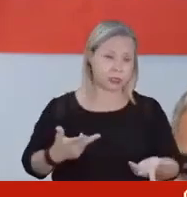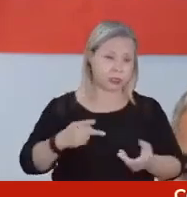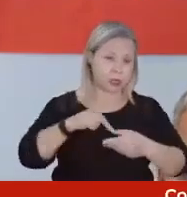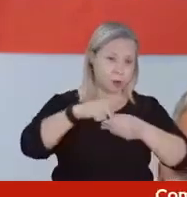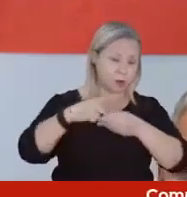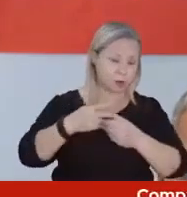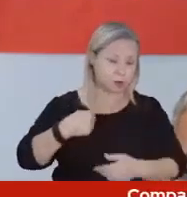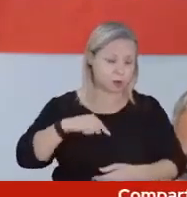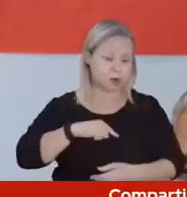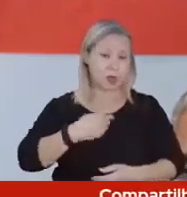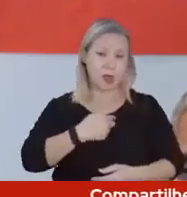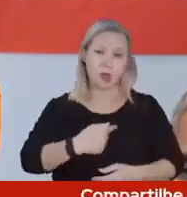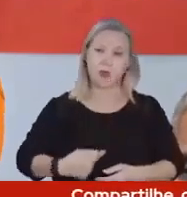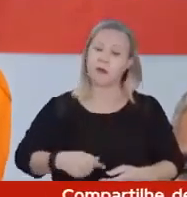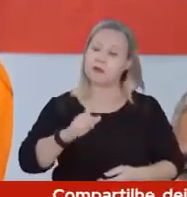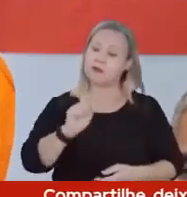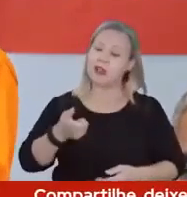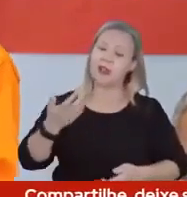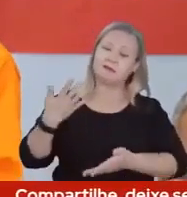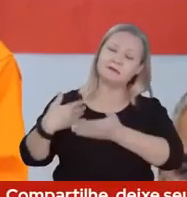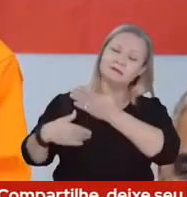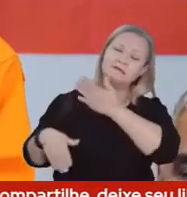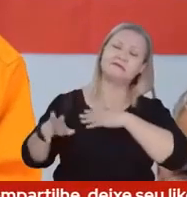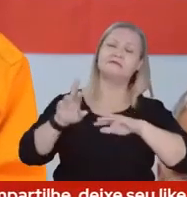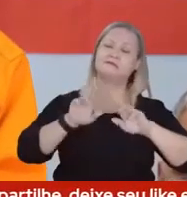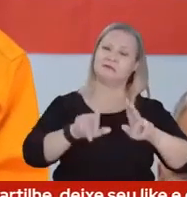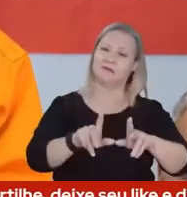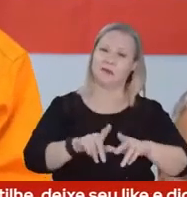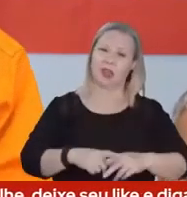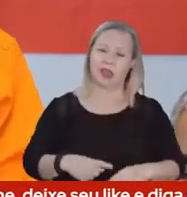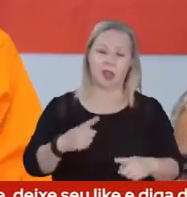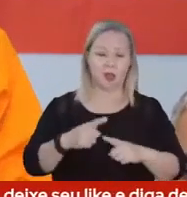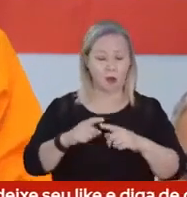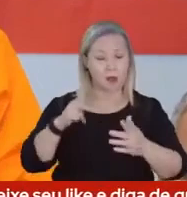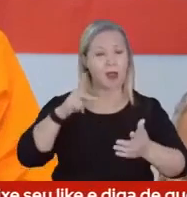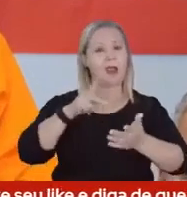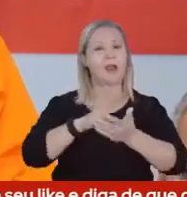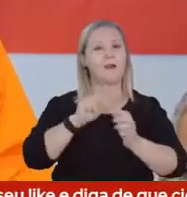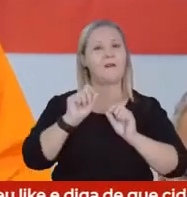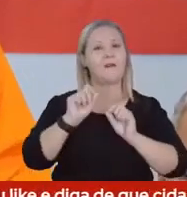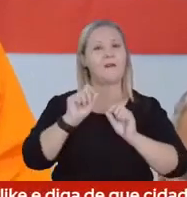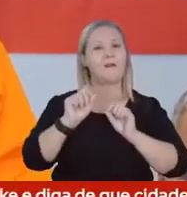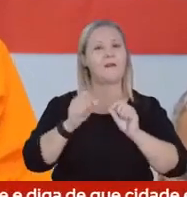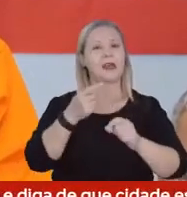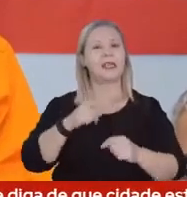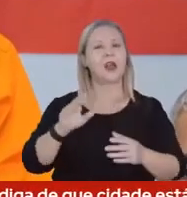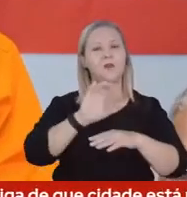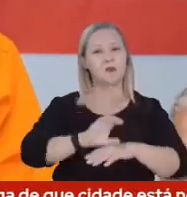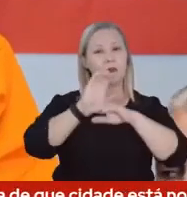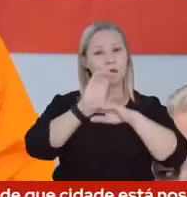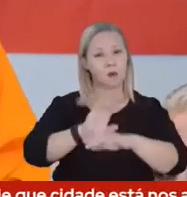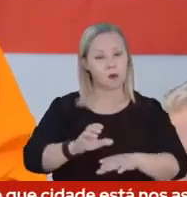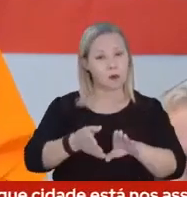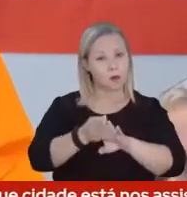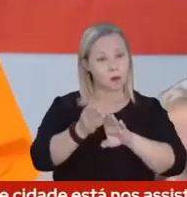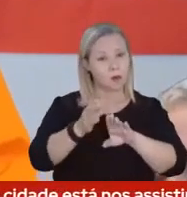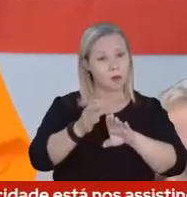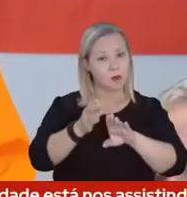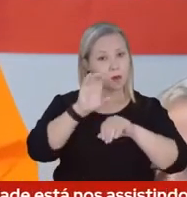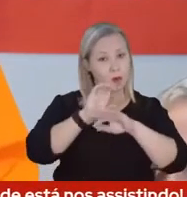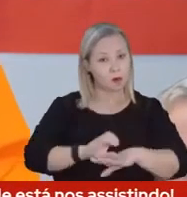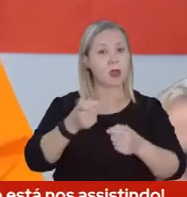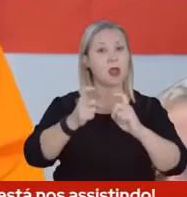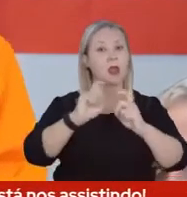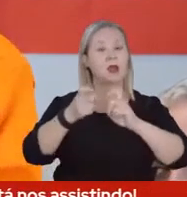diferente. Porque é verdade, eu fui conselheiro de administração da Petrobras de maio de 13 a abril de